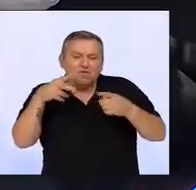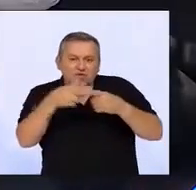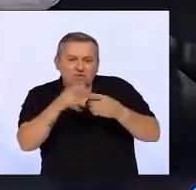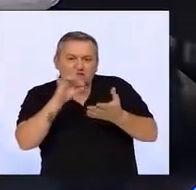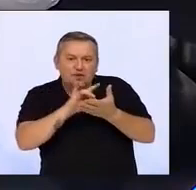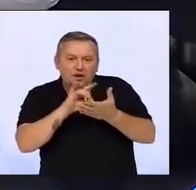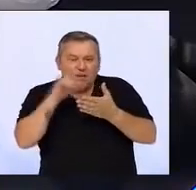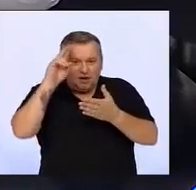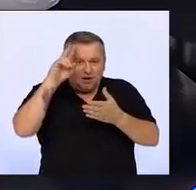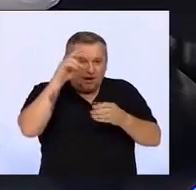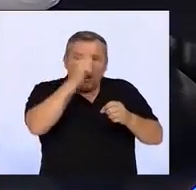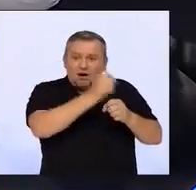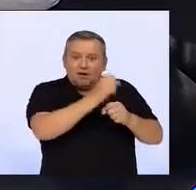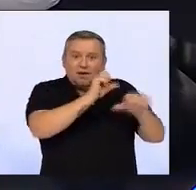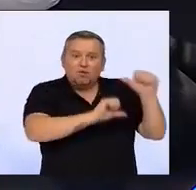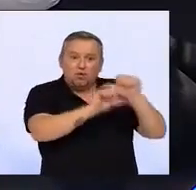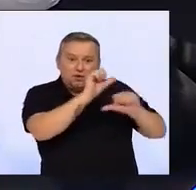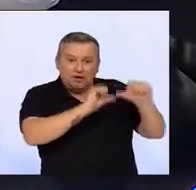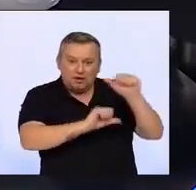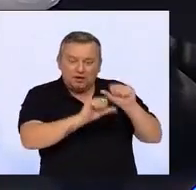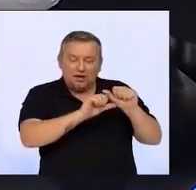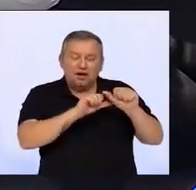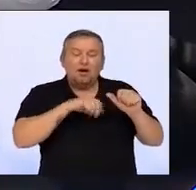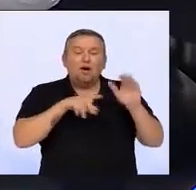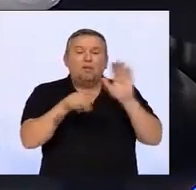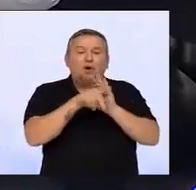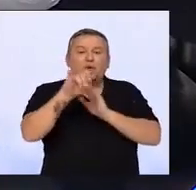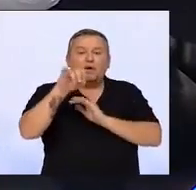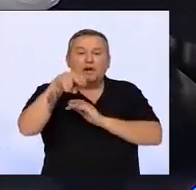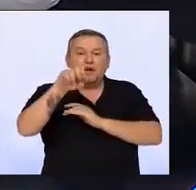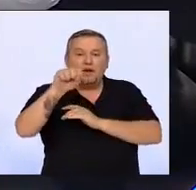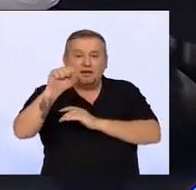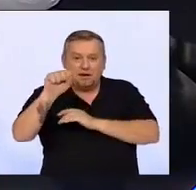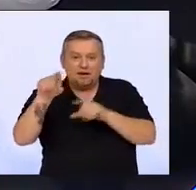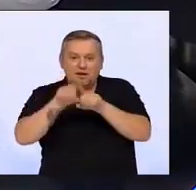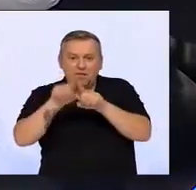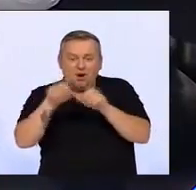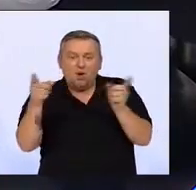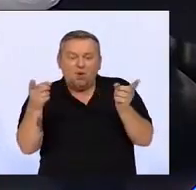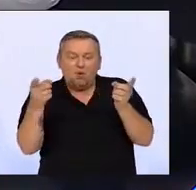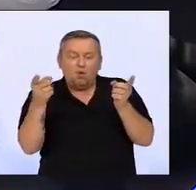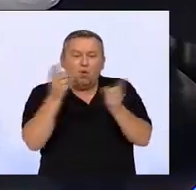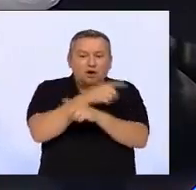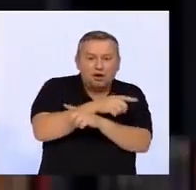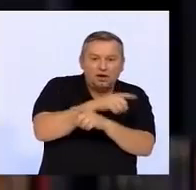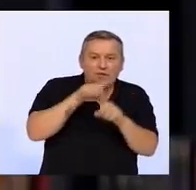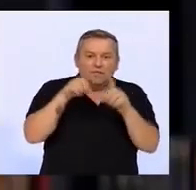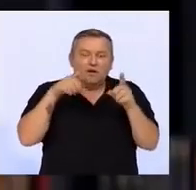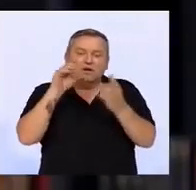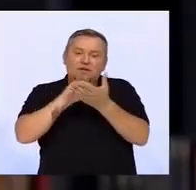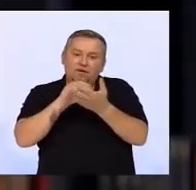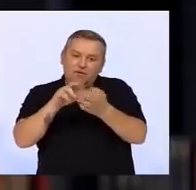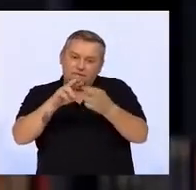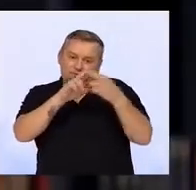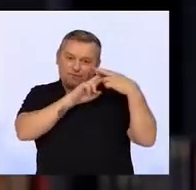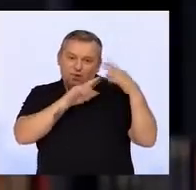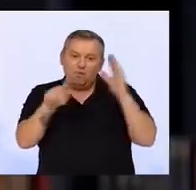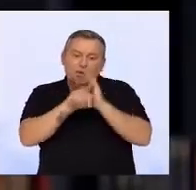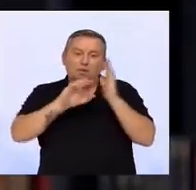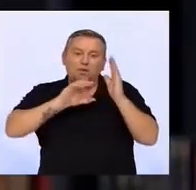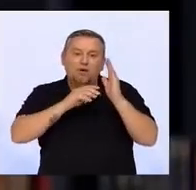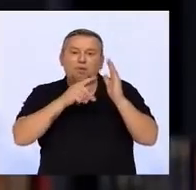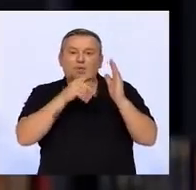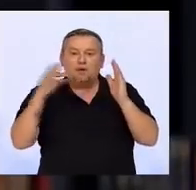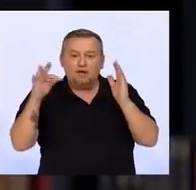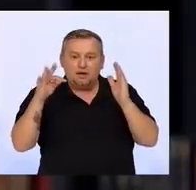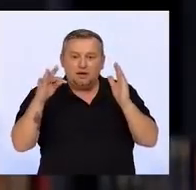Aquelas reformas, como afirmar que a reforma da Previdência é necessária, ao contrário do que o Márcio Postman fala irresponsavelmente no programa do PT, que a